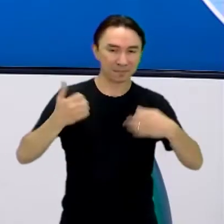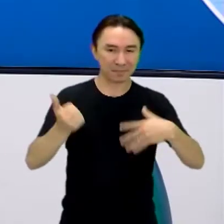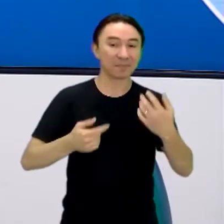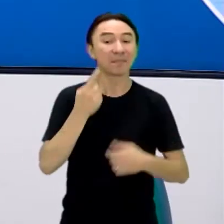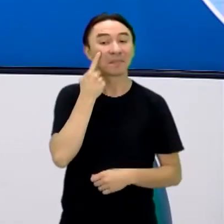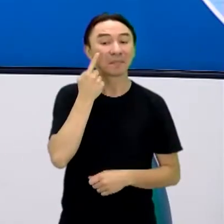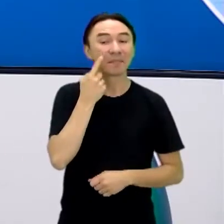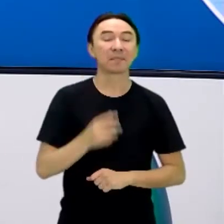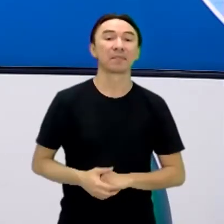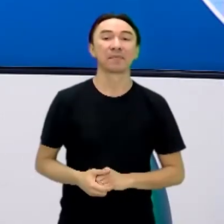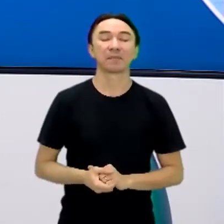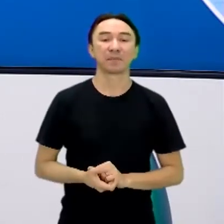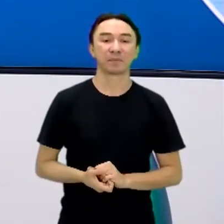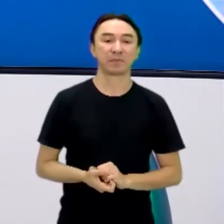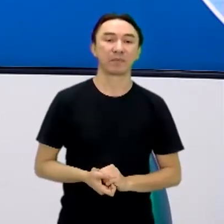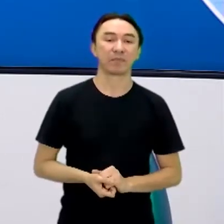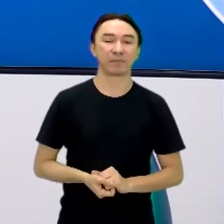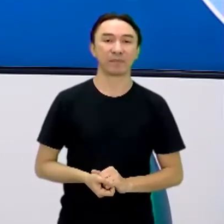então?